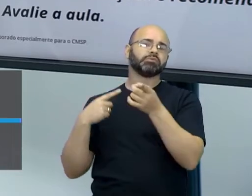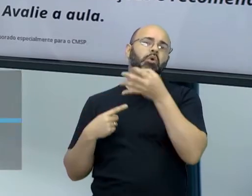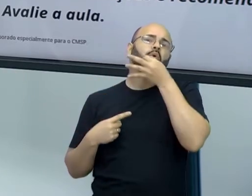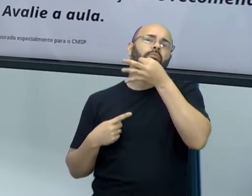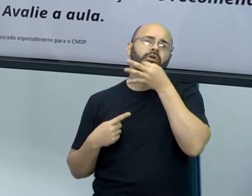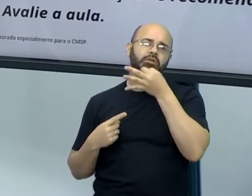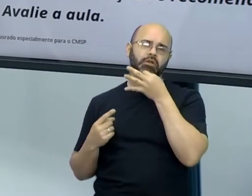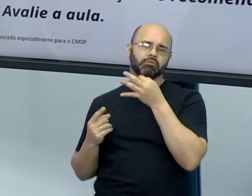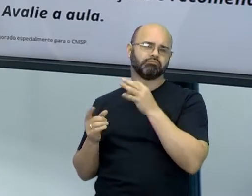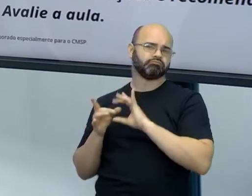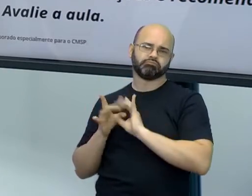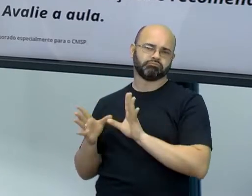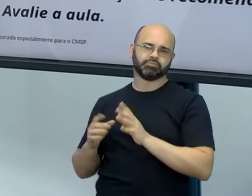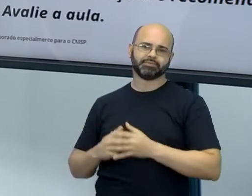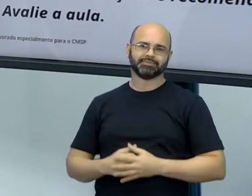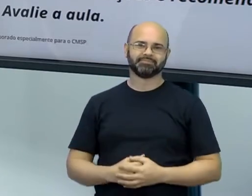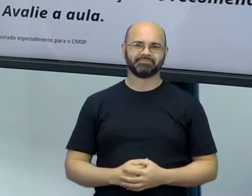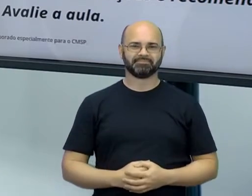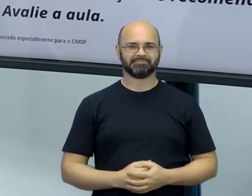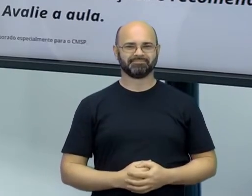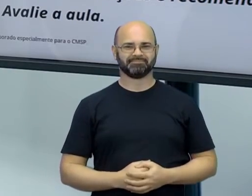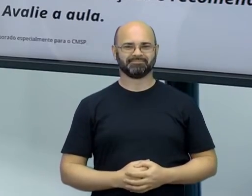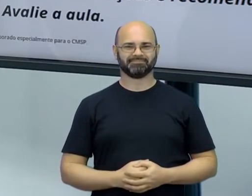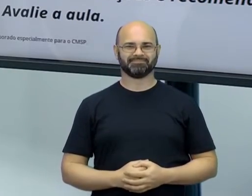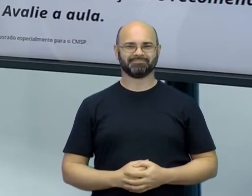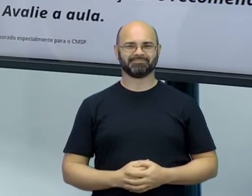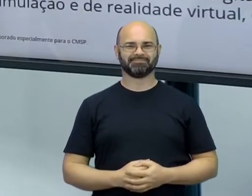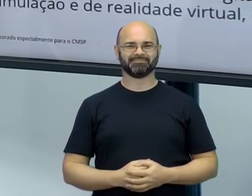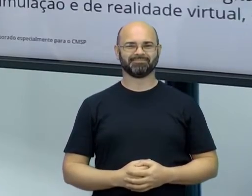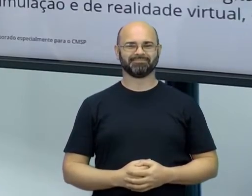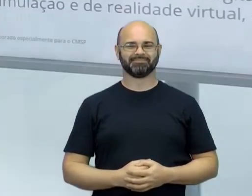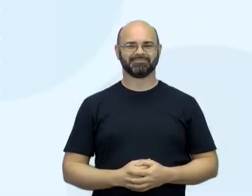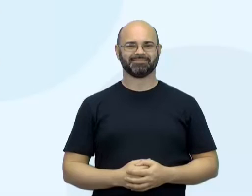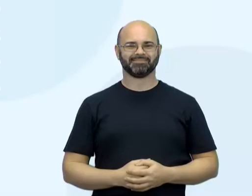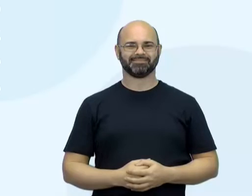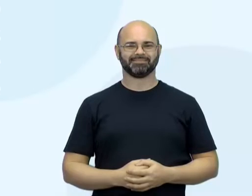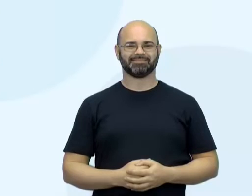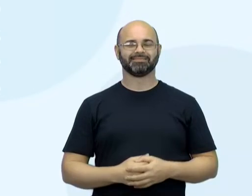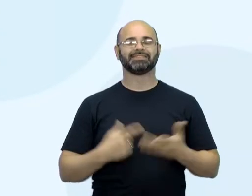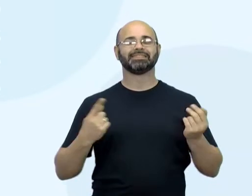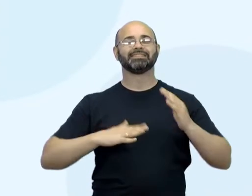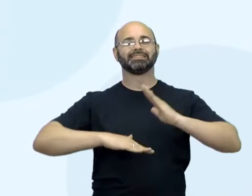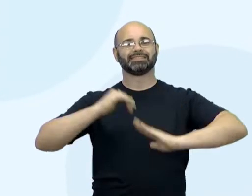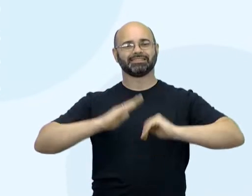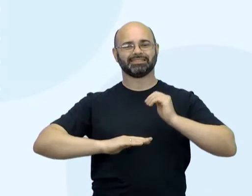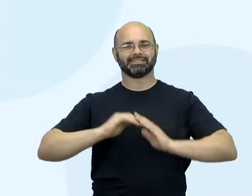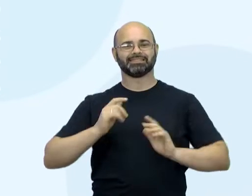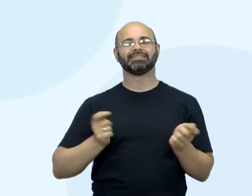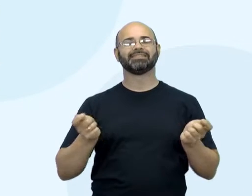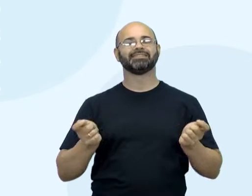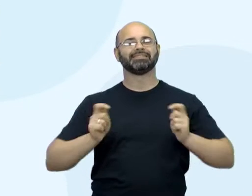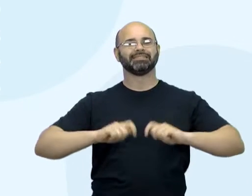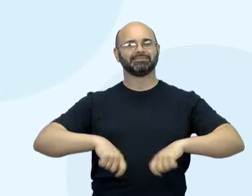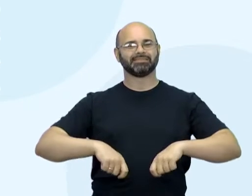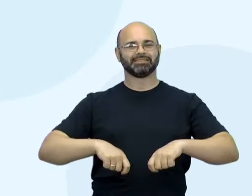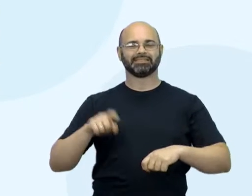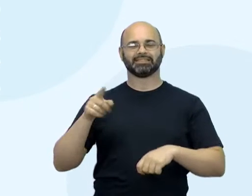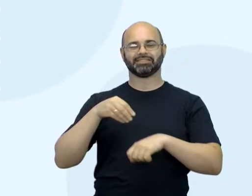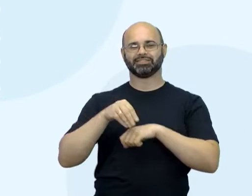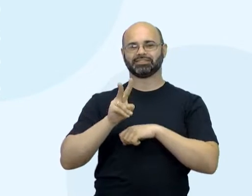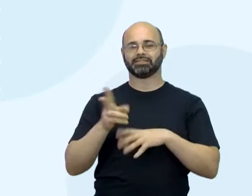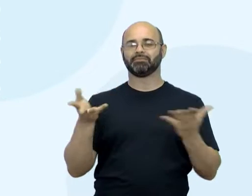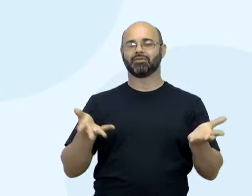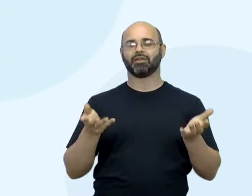Maravilha? Bom, vamos então, a partir dos lembretes, trazer agora as habilidades, a competência e a habilidade que a gente indica aqui, a